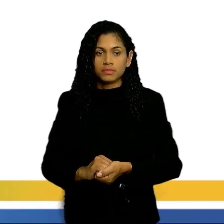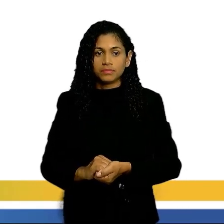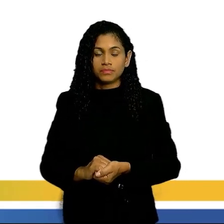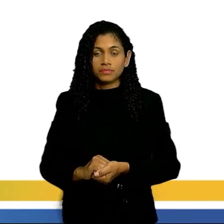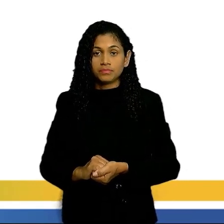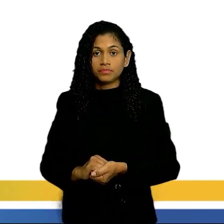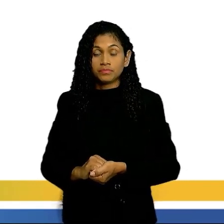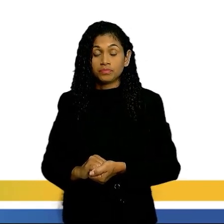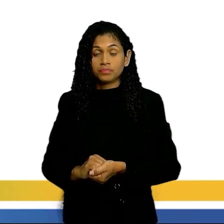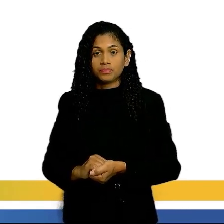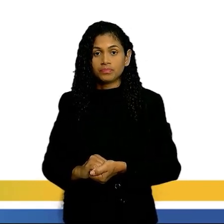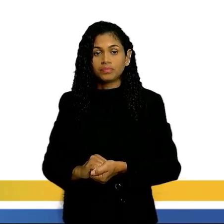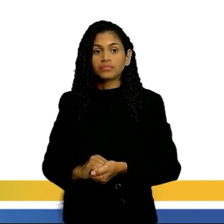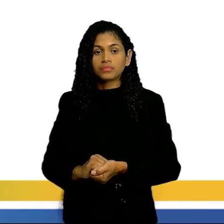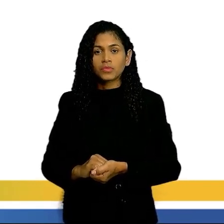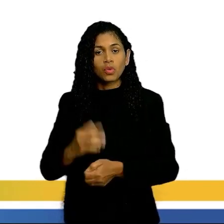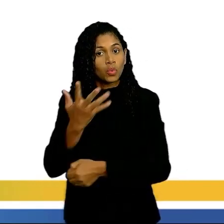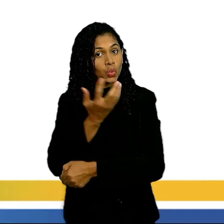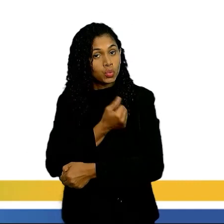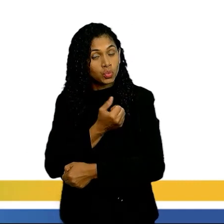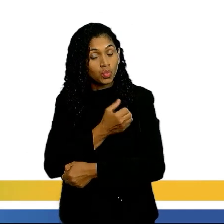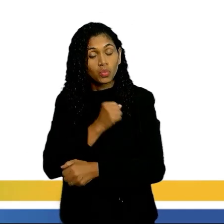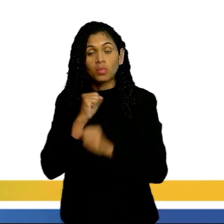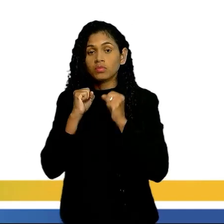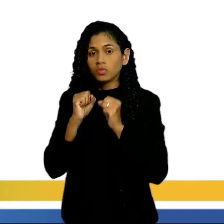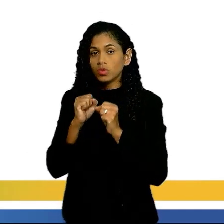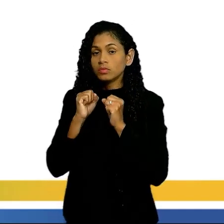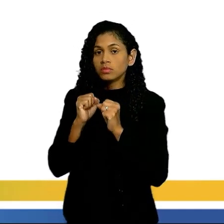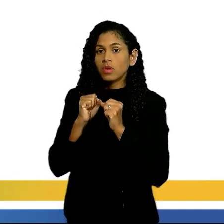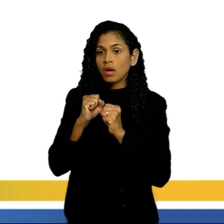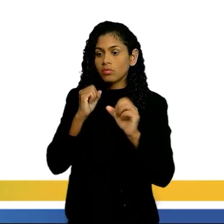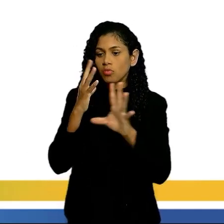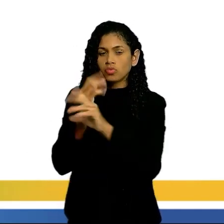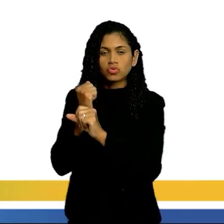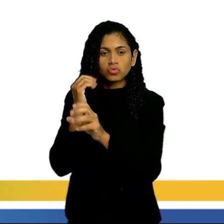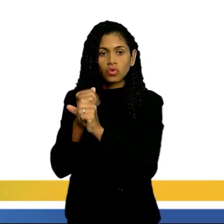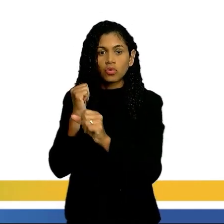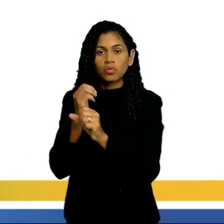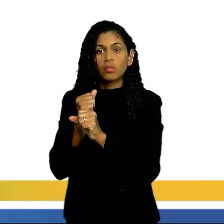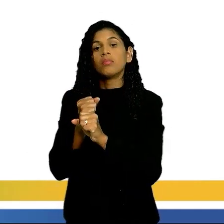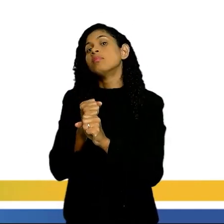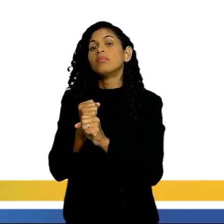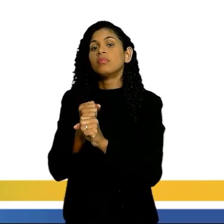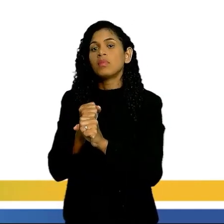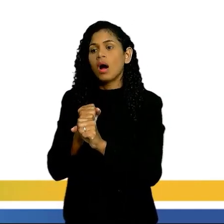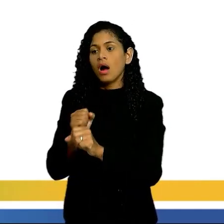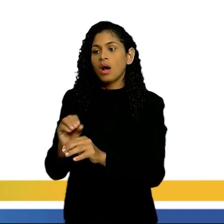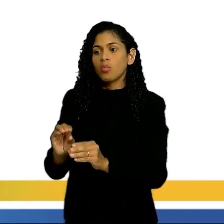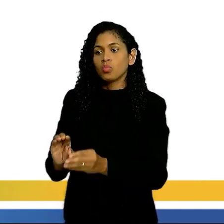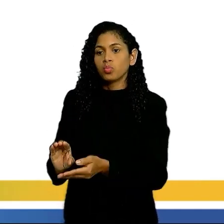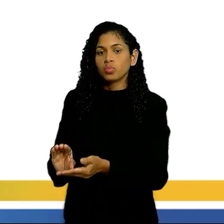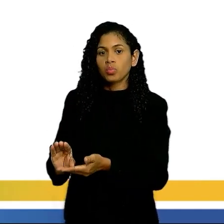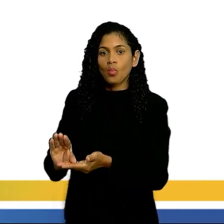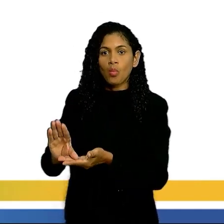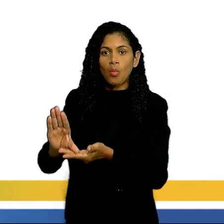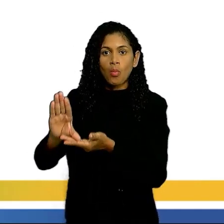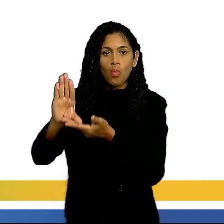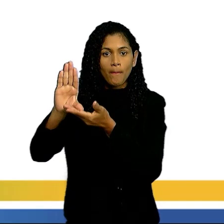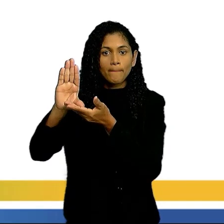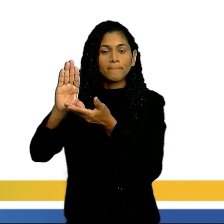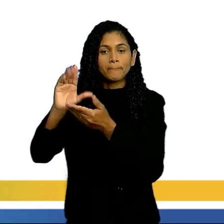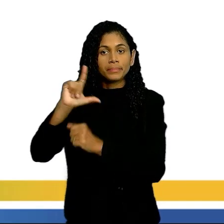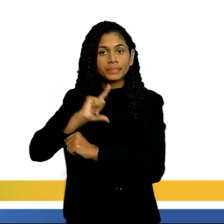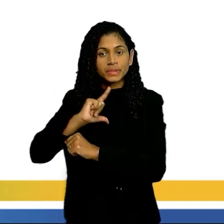Com essas medidas, podemos calcular o volume do silo, que tem a forma de um